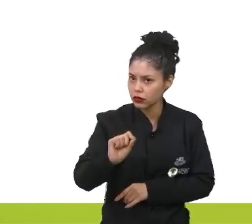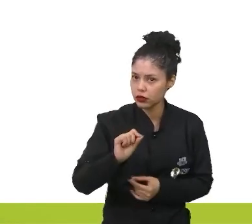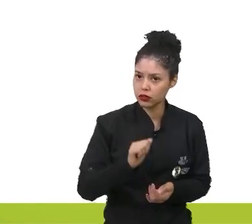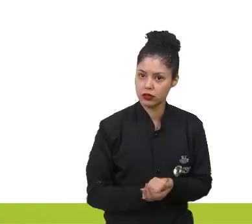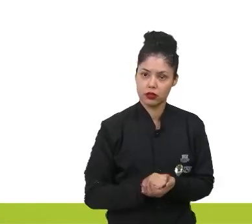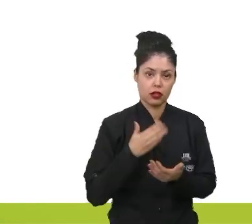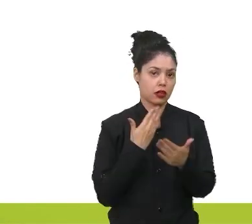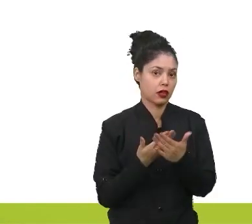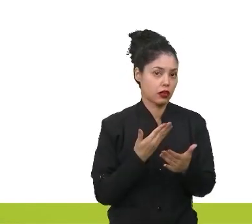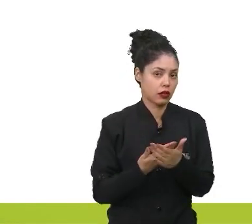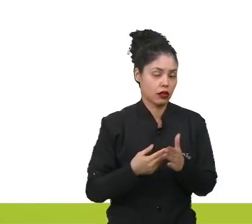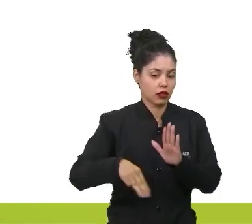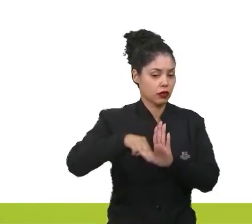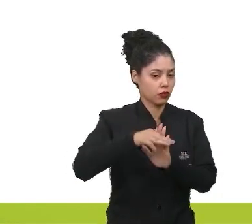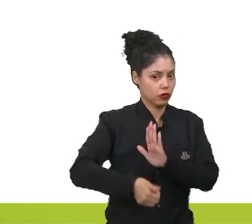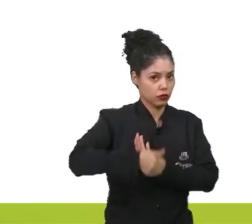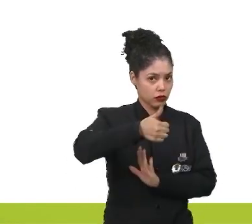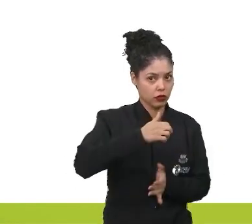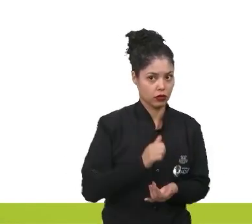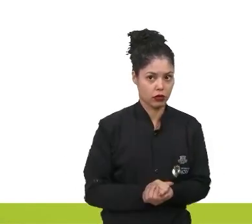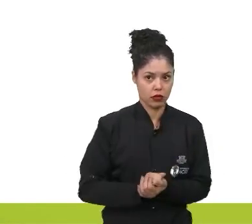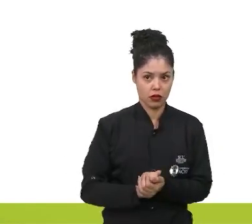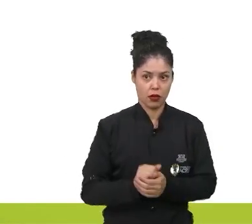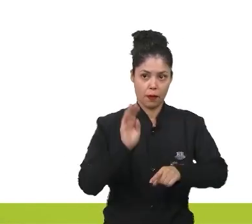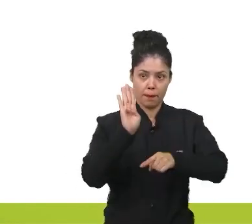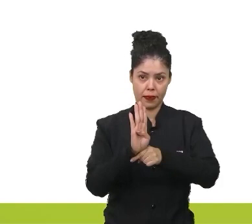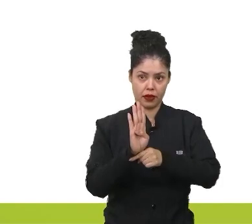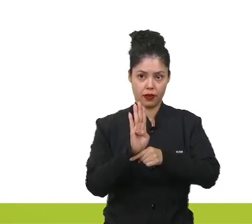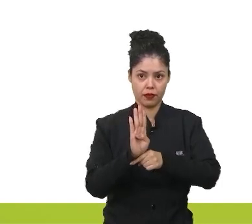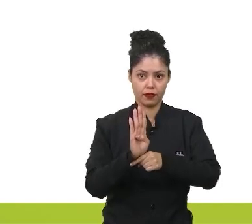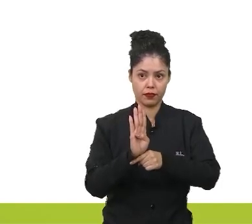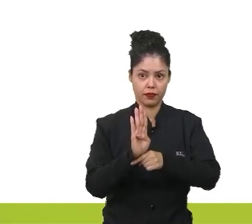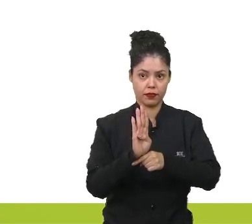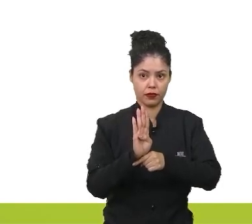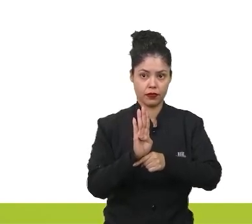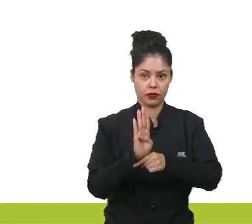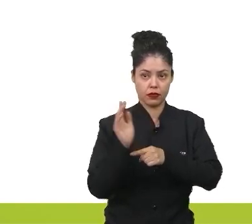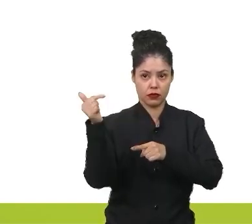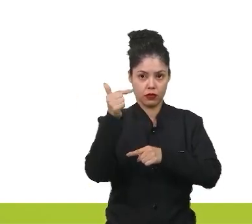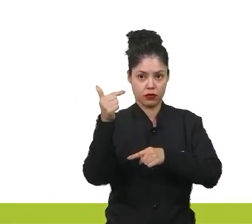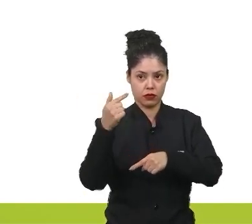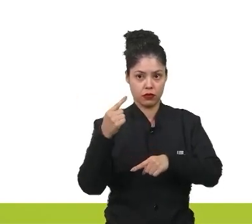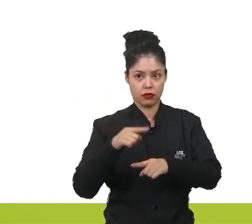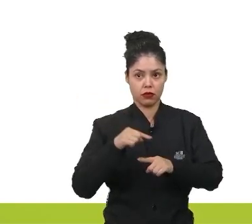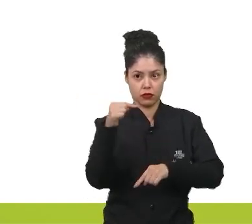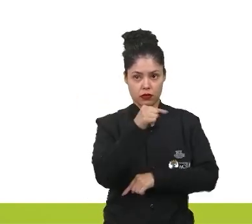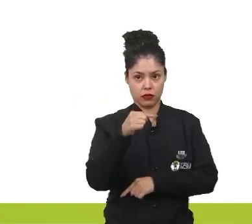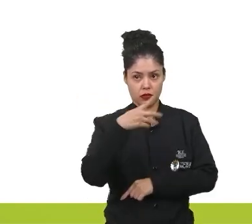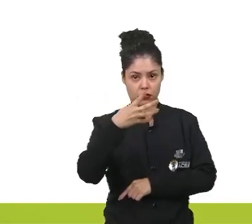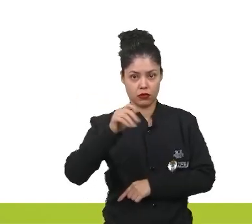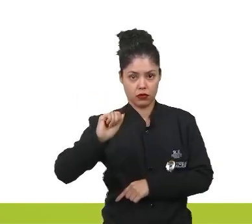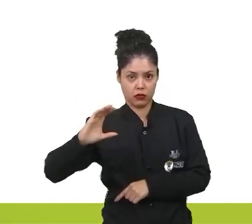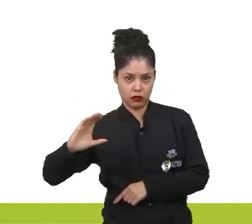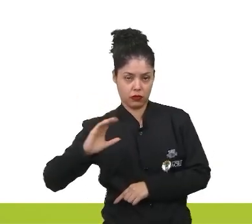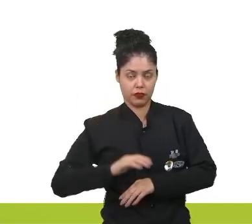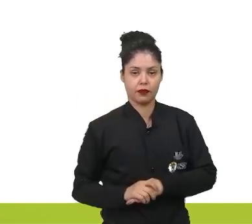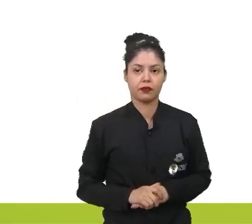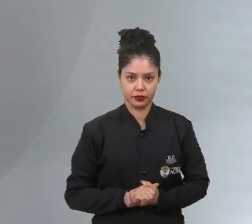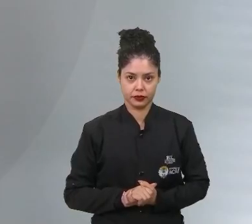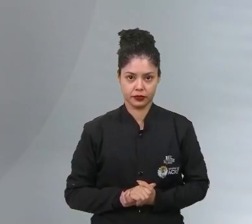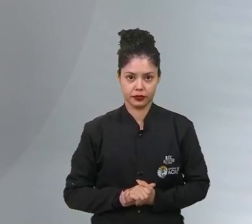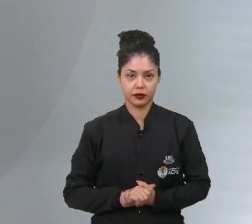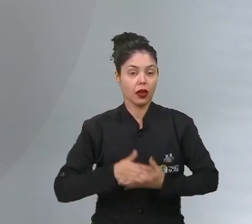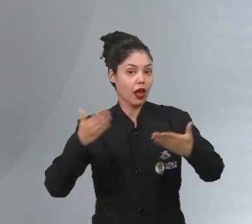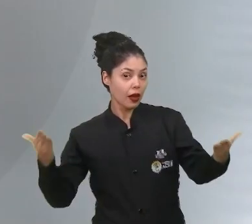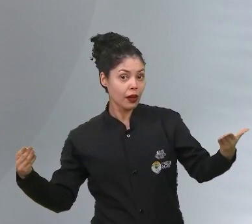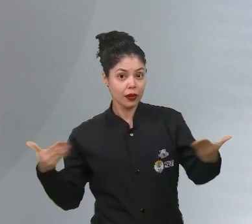aula do módulo 1, né? O delta é o nosso b ao quadrado menos 4ac, tá bom?